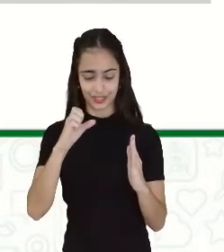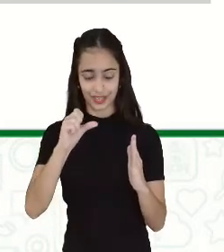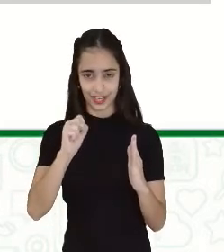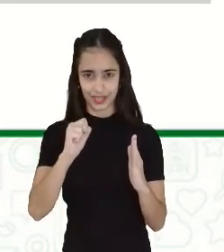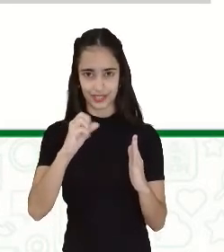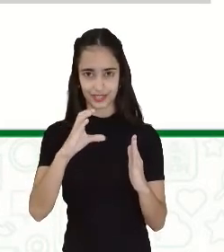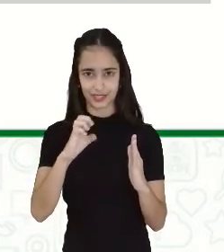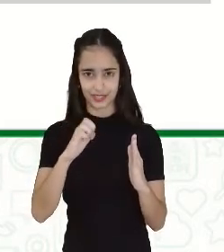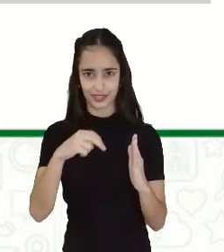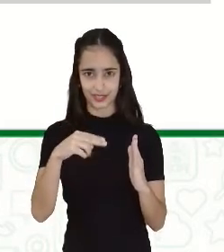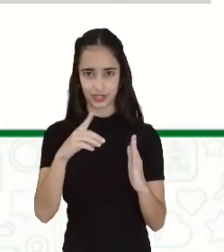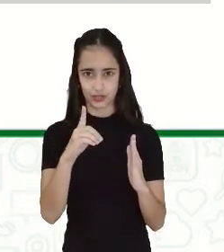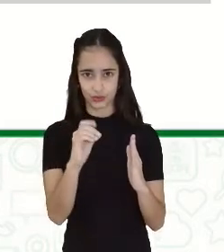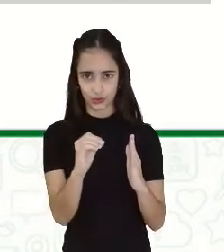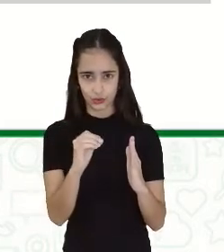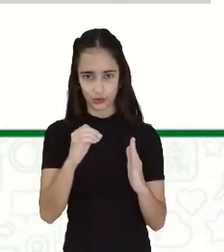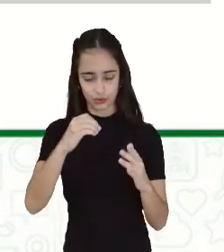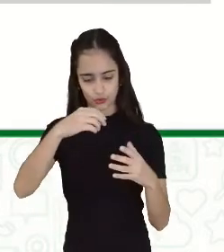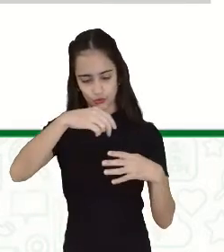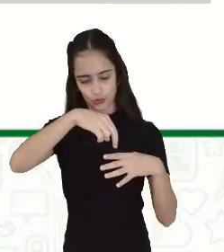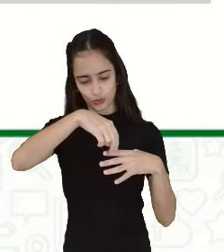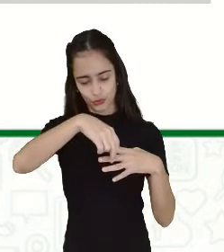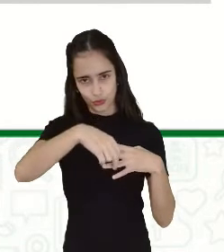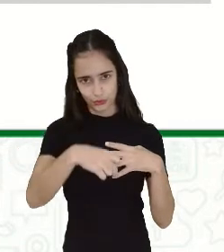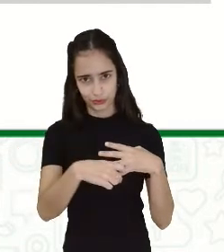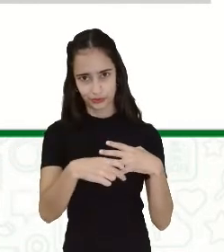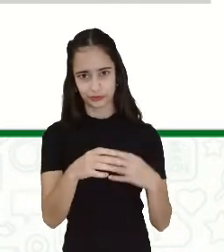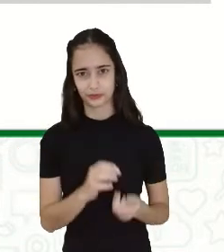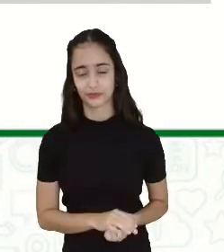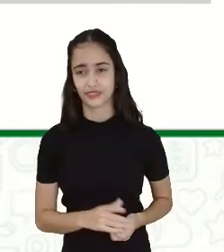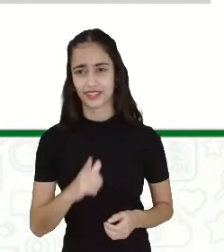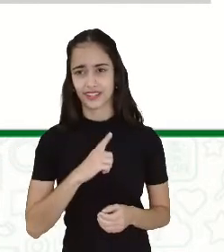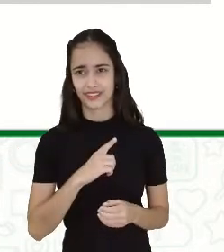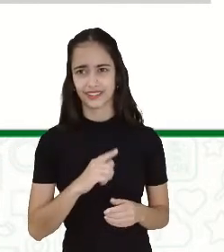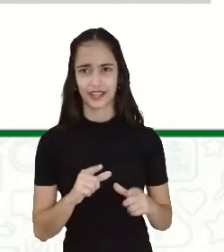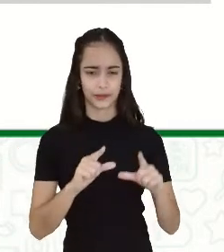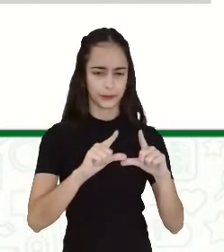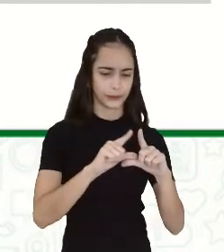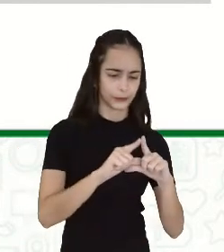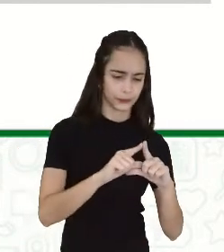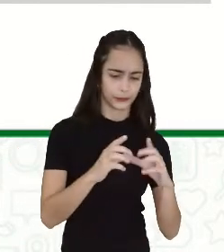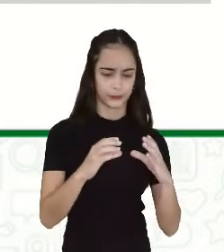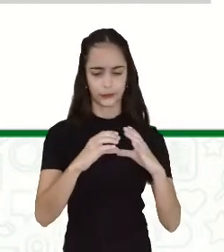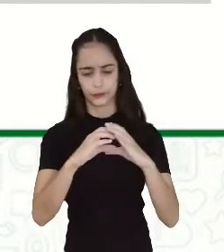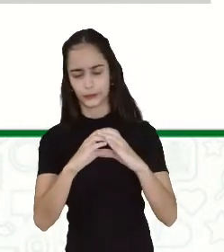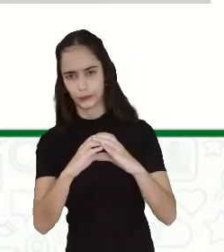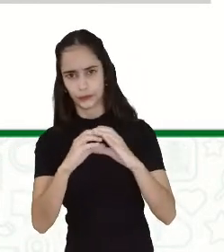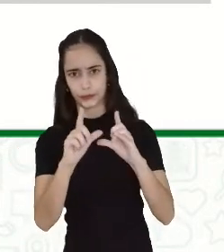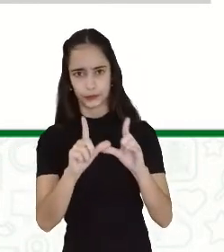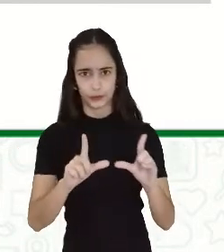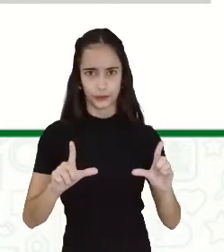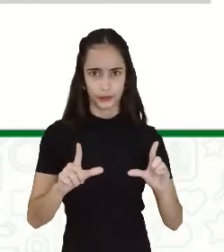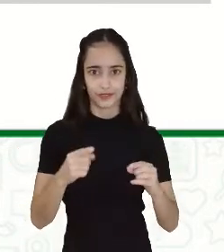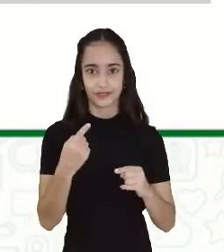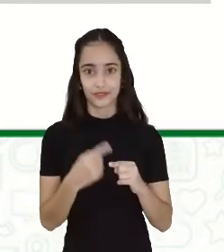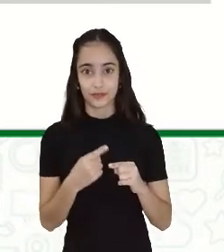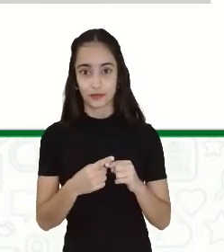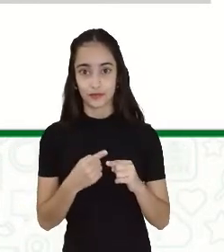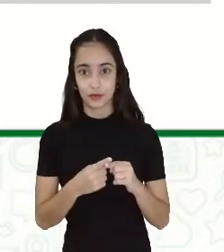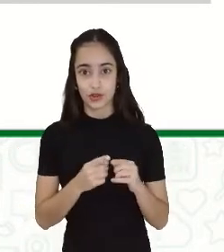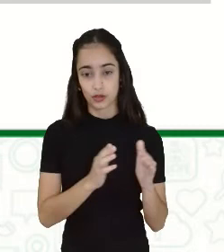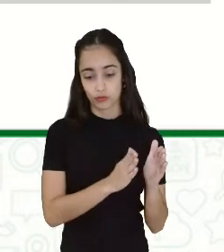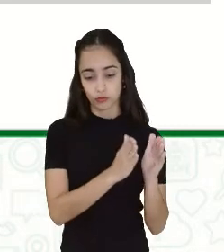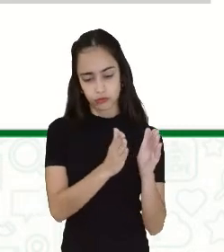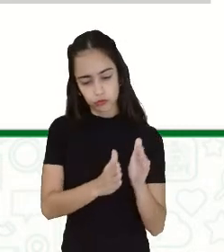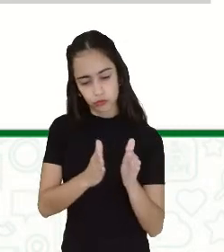formas geométricas repetitivas né porque esse período da história ele tinha muito interesse pelo movimento